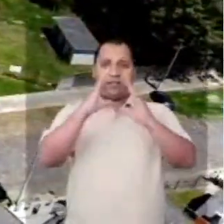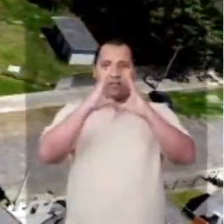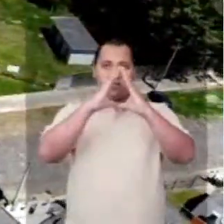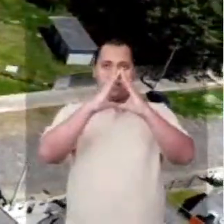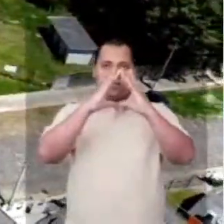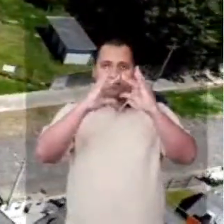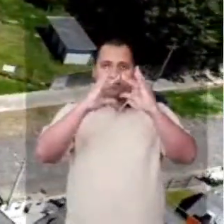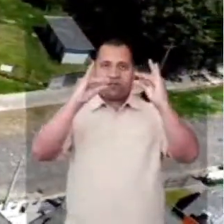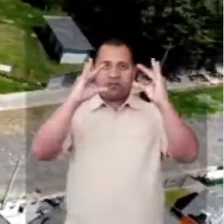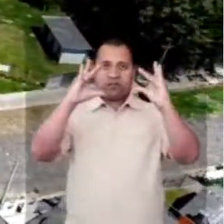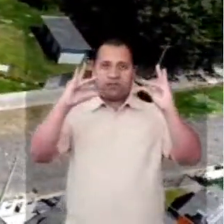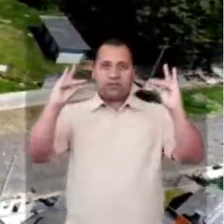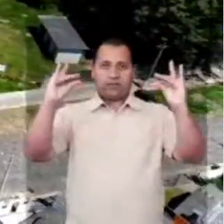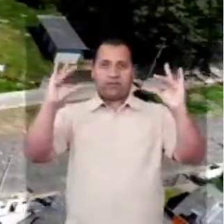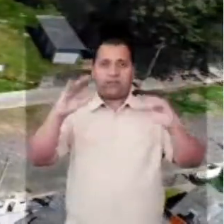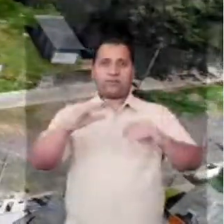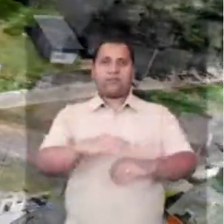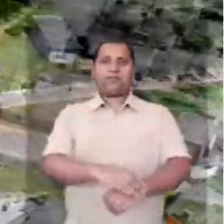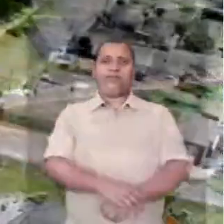Jaguarão.